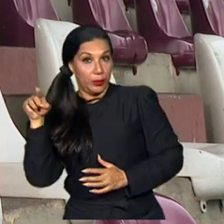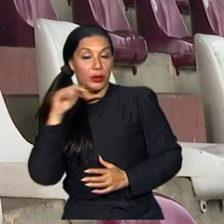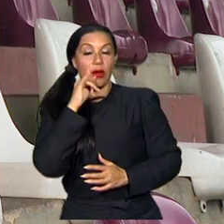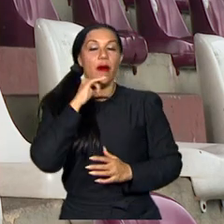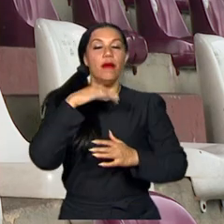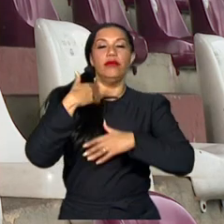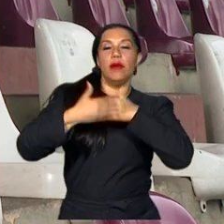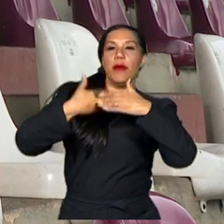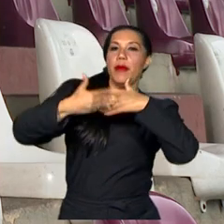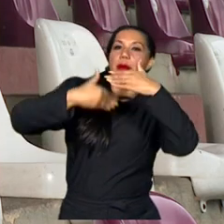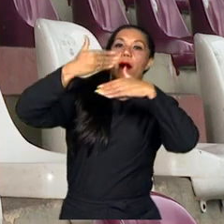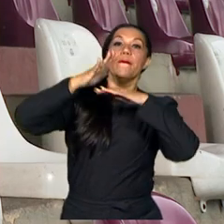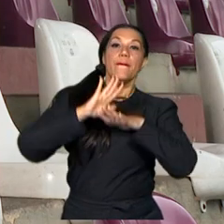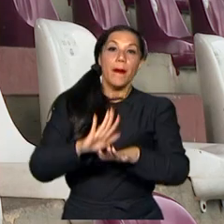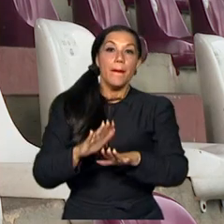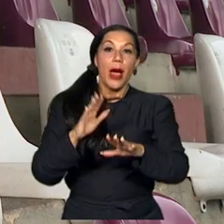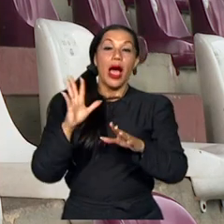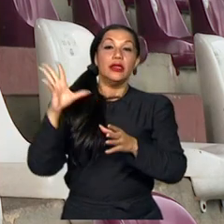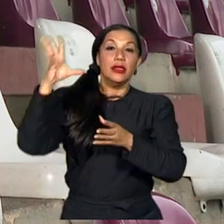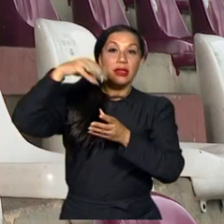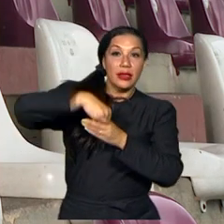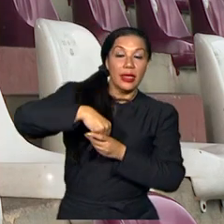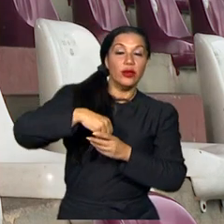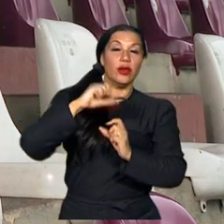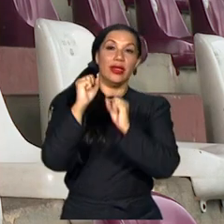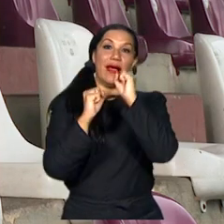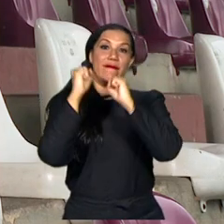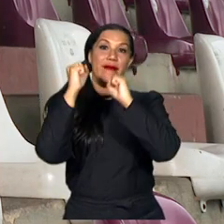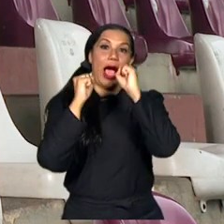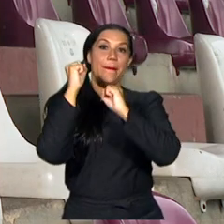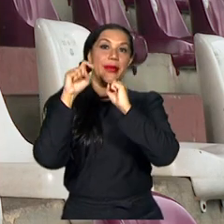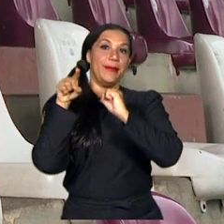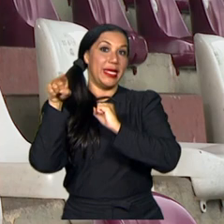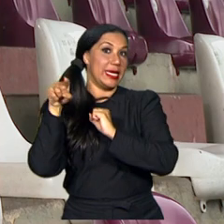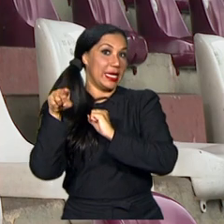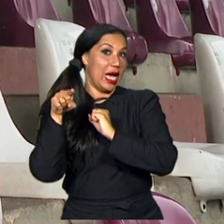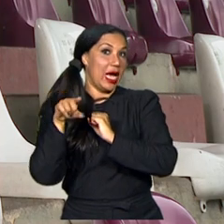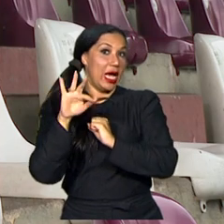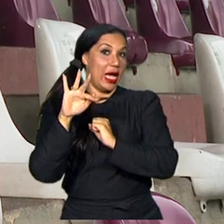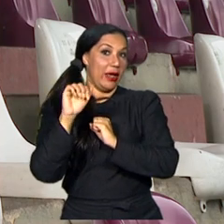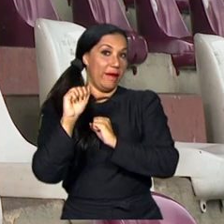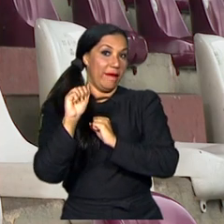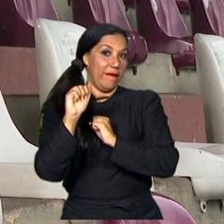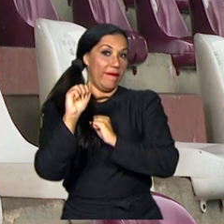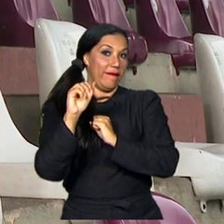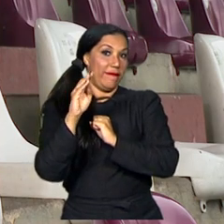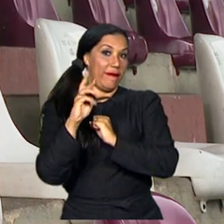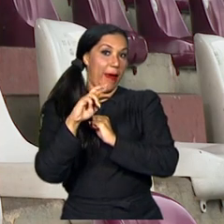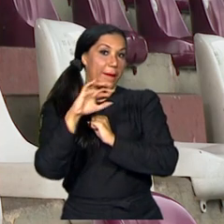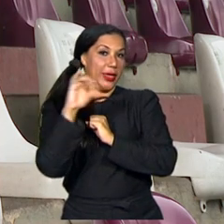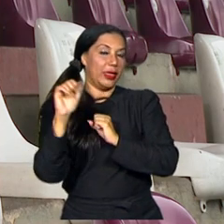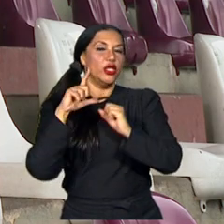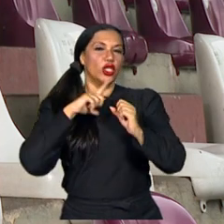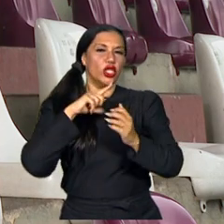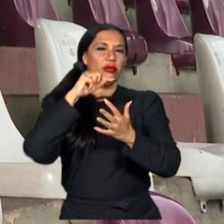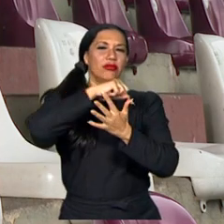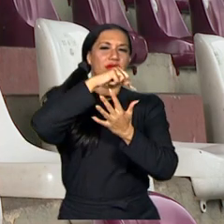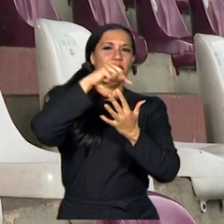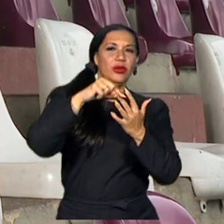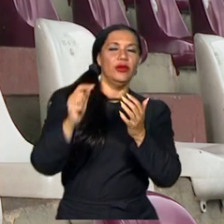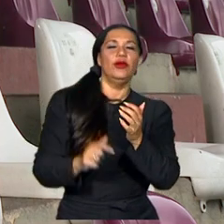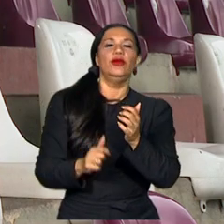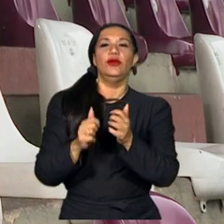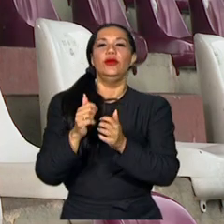cresceu bastante. E dentro da fábrica existiam inúmeros times que se formavam para jogar na